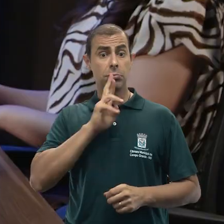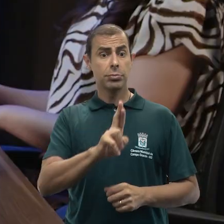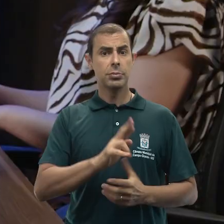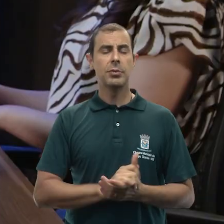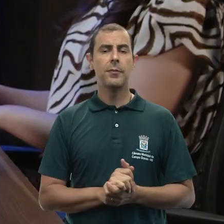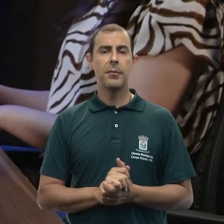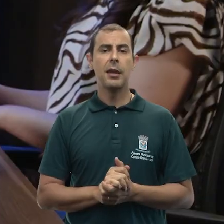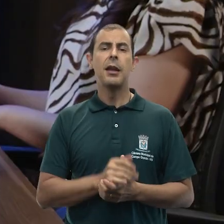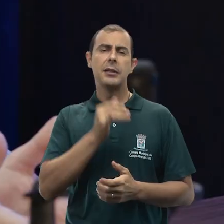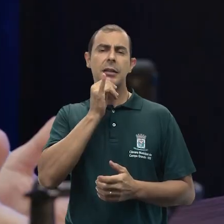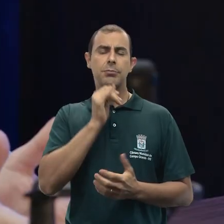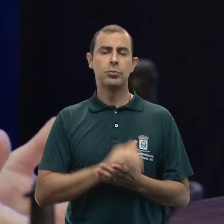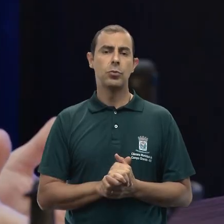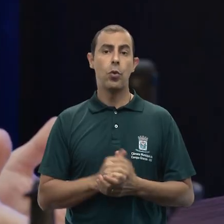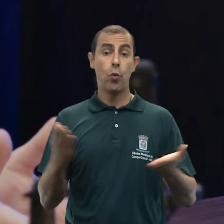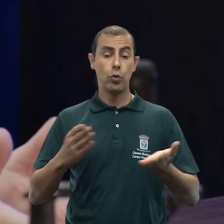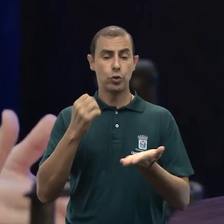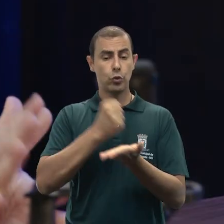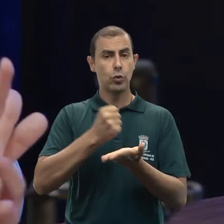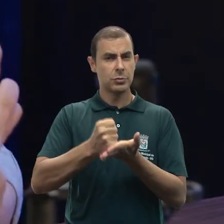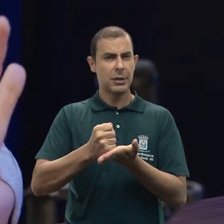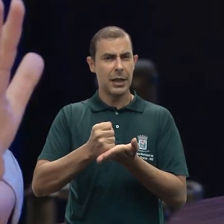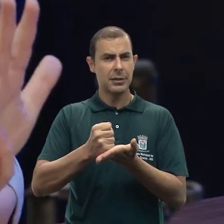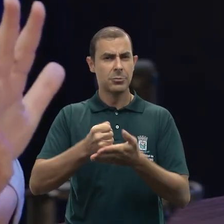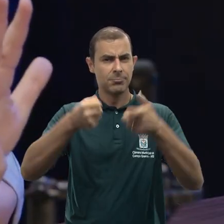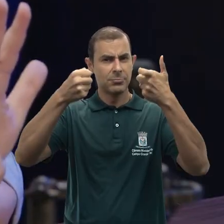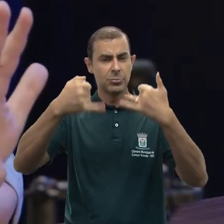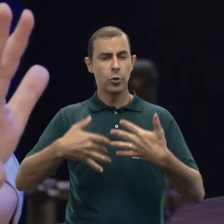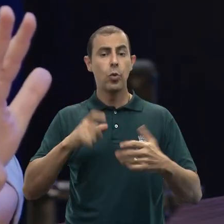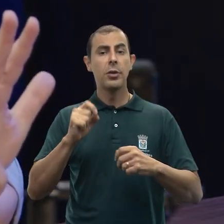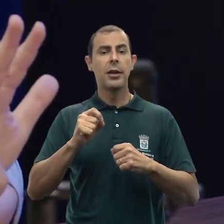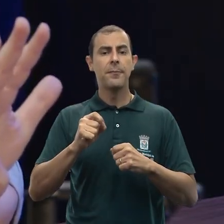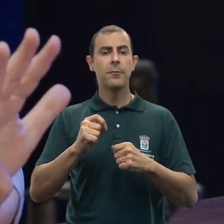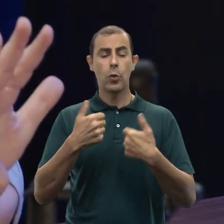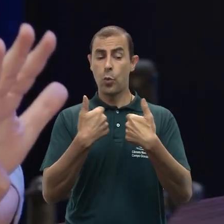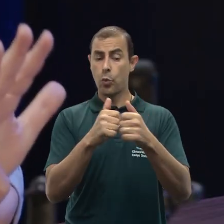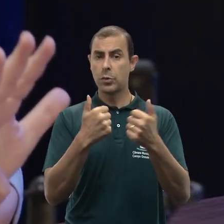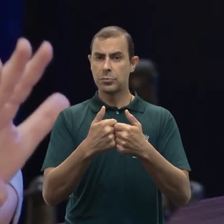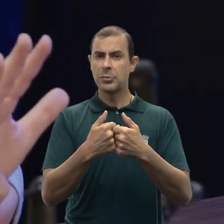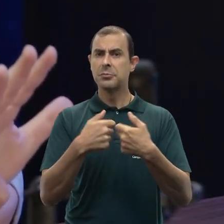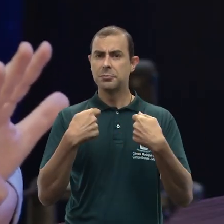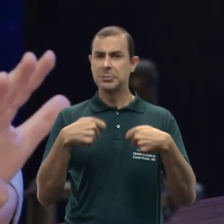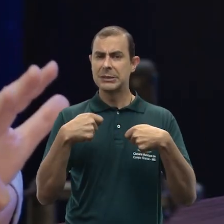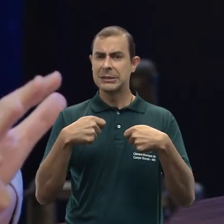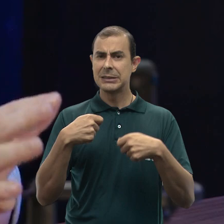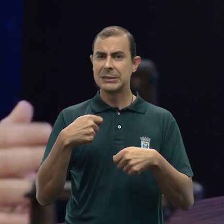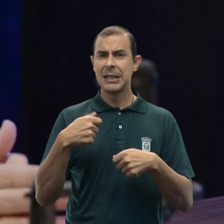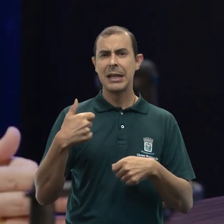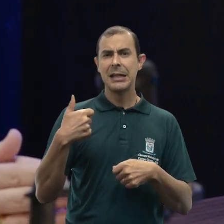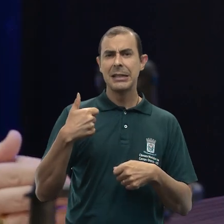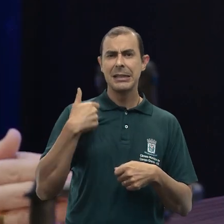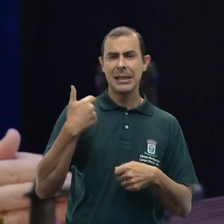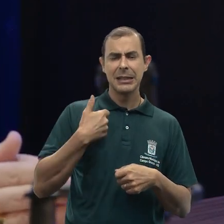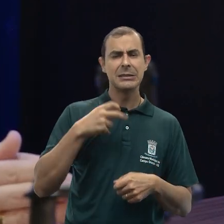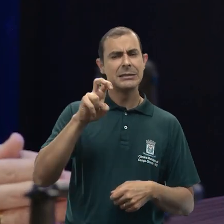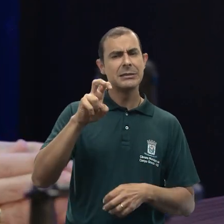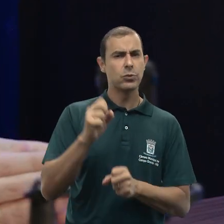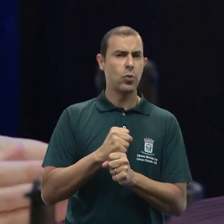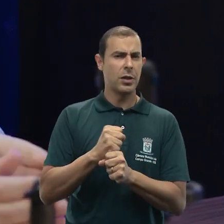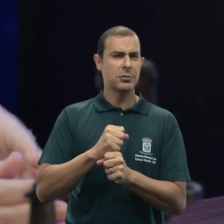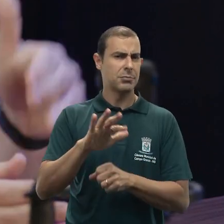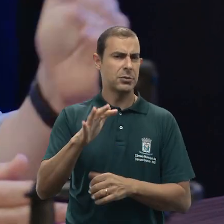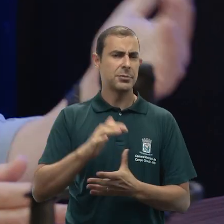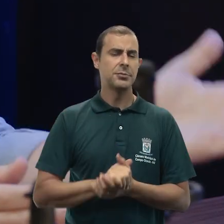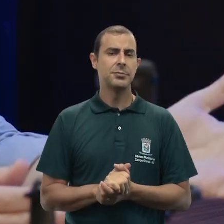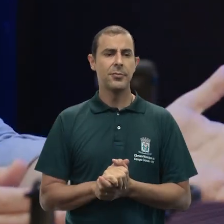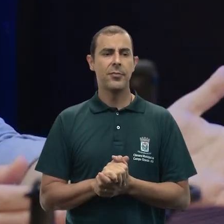o contrato diz que a frota tem que rodar com uma média de 5 anos de idade. Campo Grande está rodando com uma